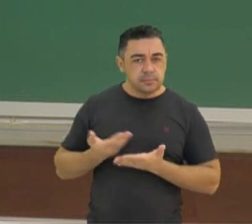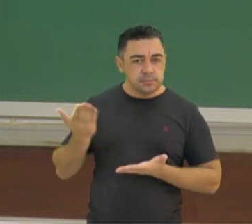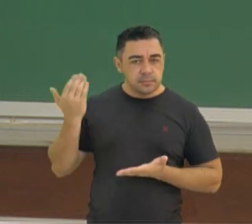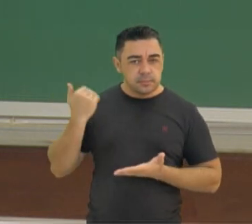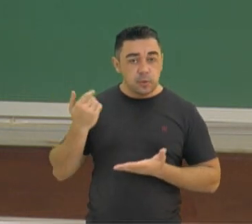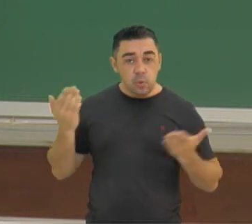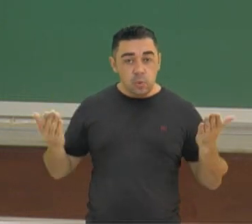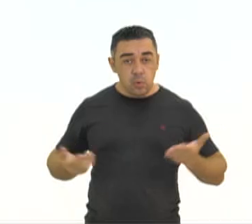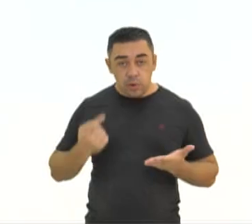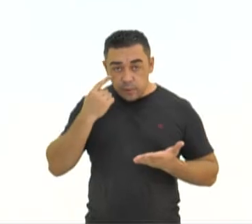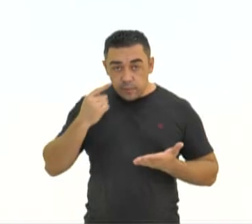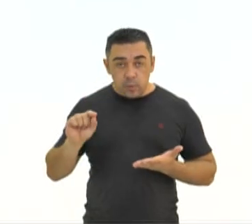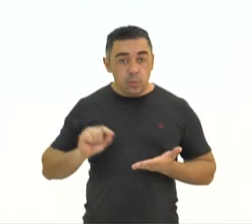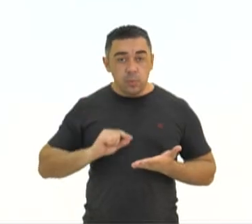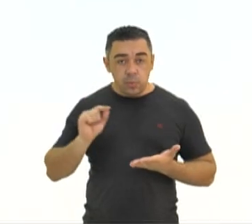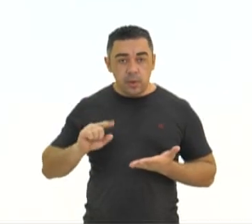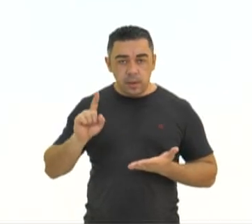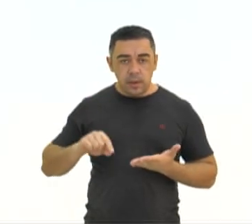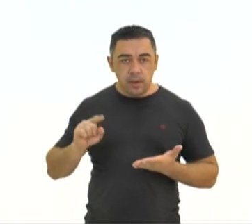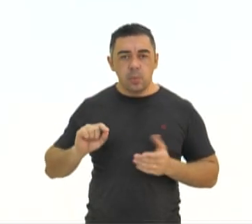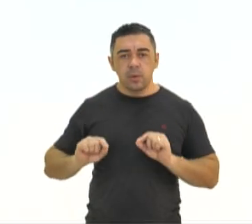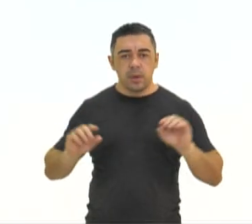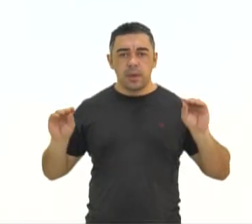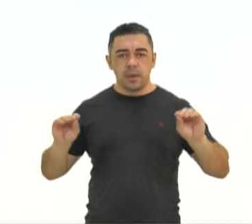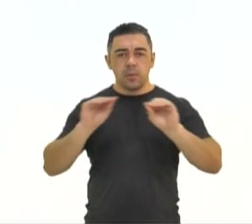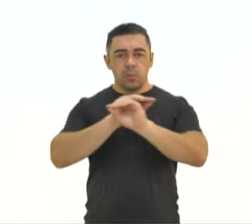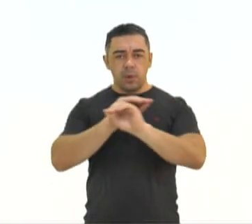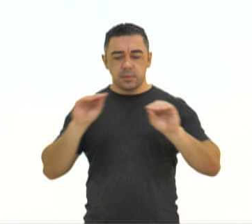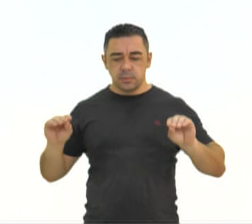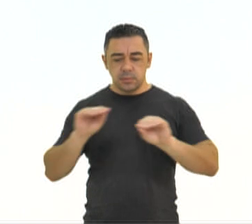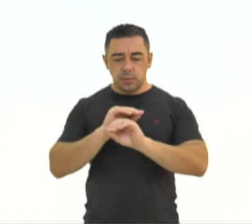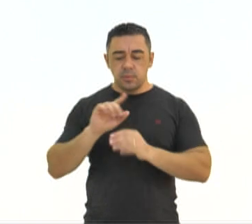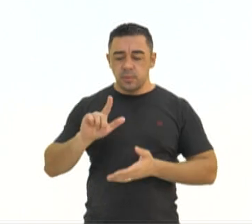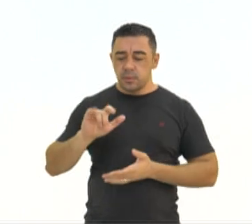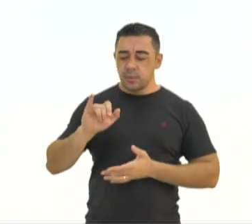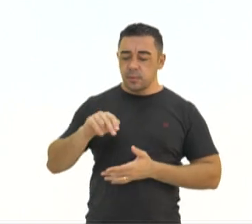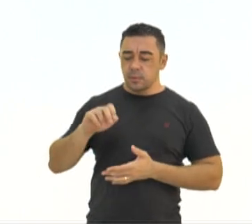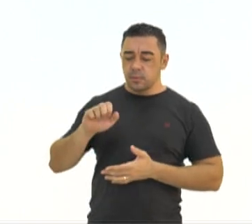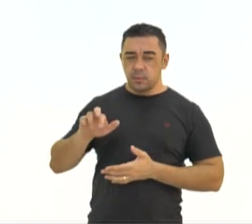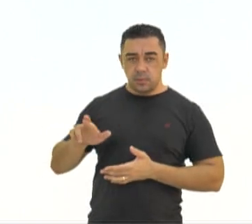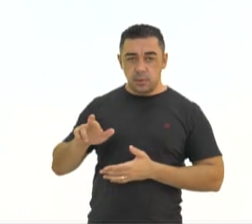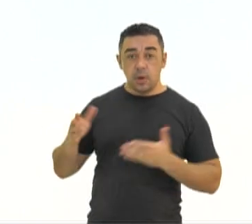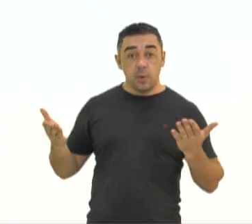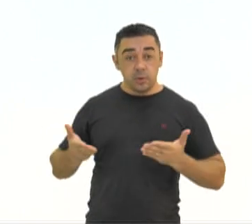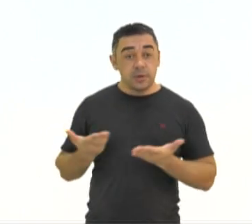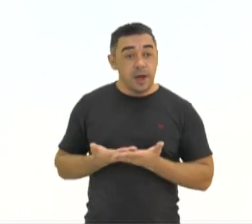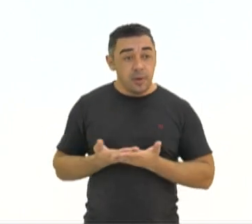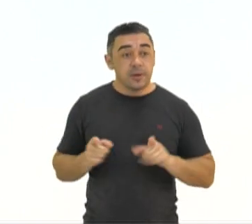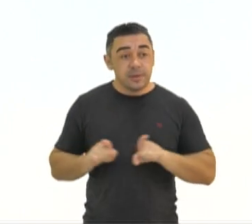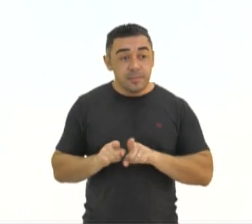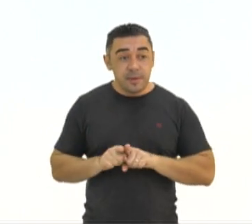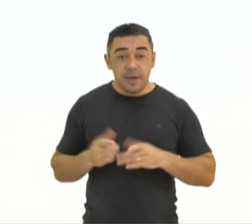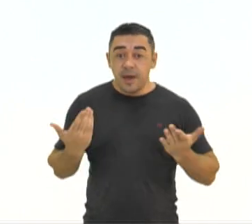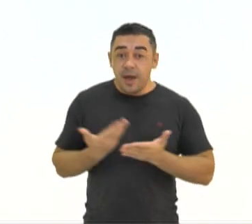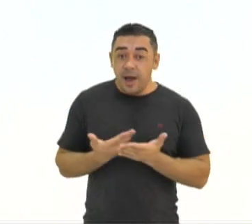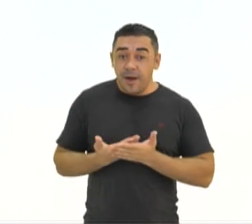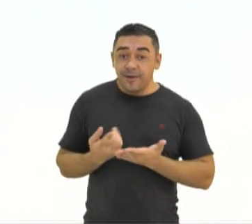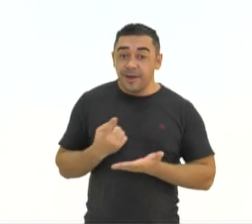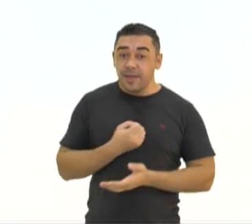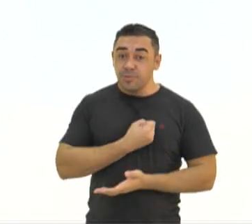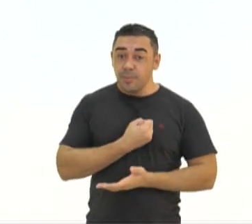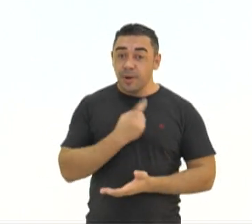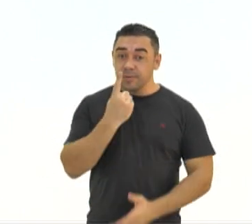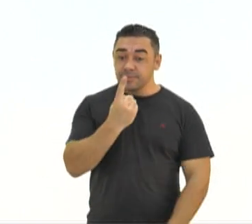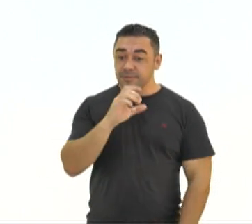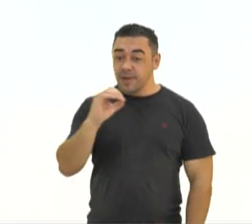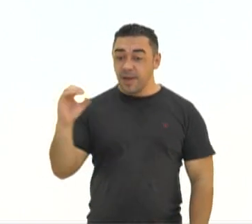Hoje vamos ver equações lineares. E nessa aula de hoje também a gente se comemora a nossa aula de número 100, né?